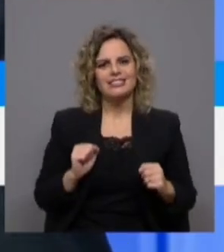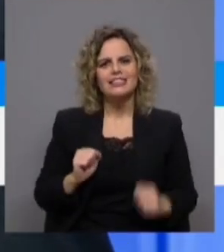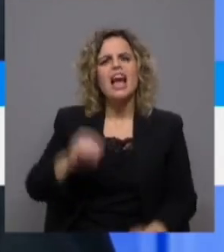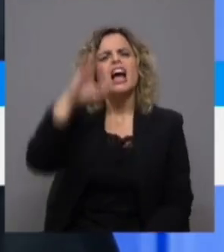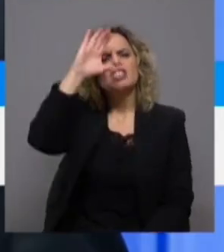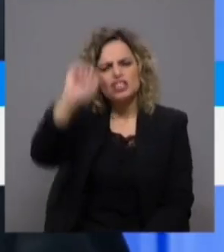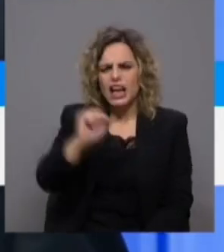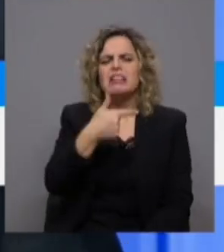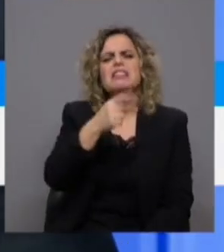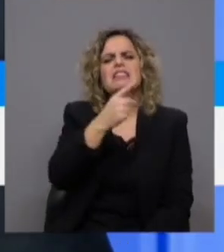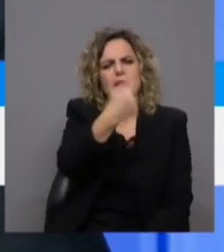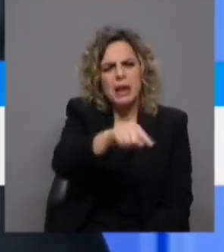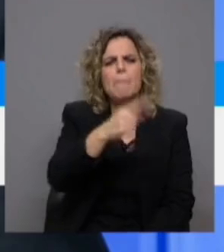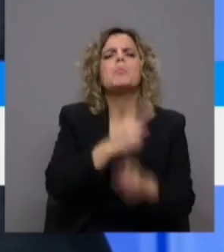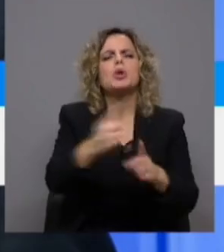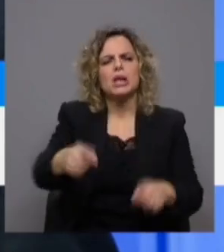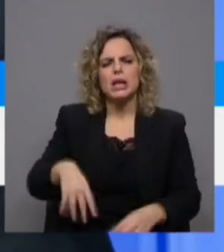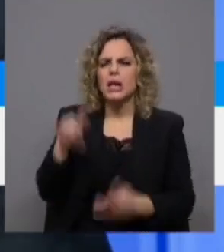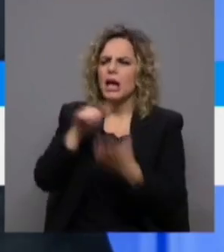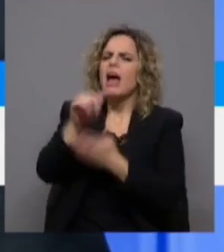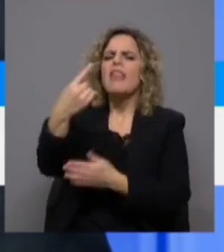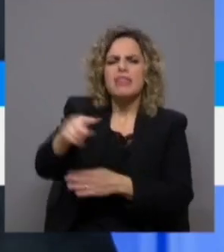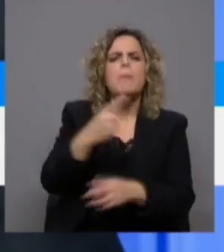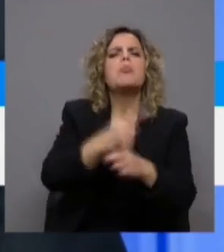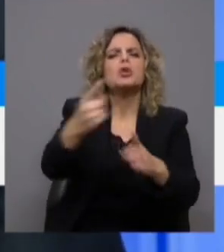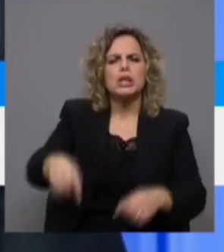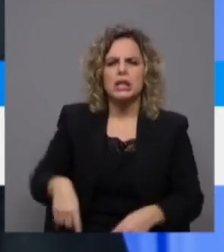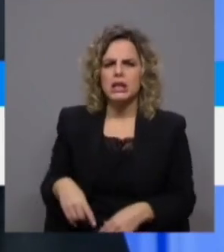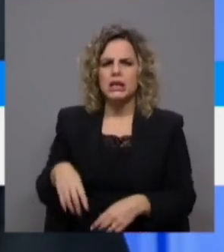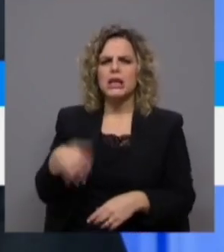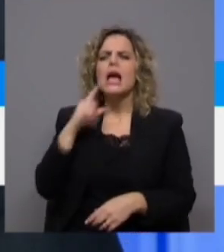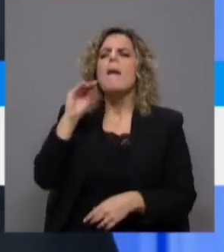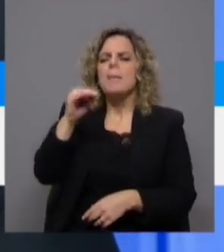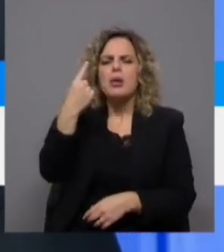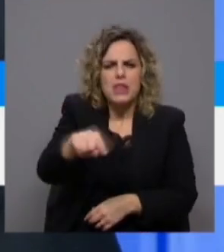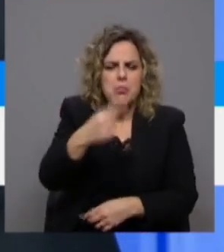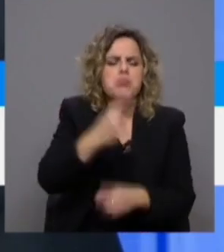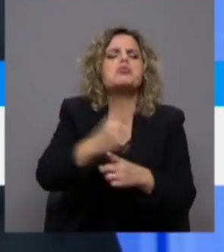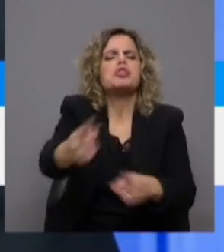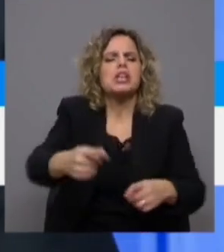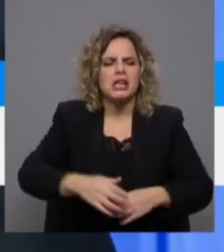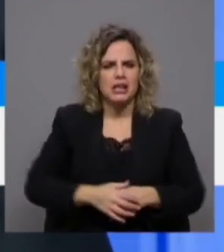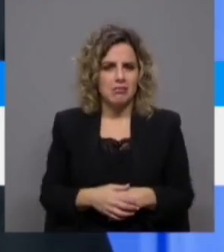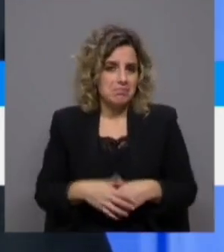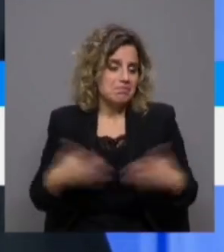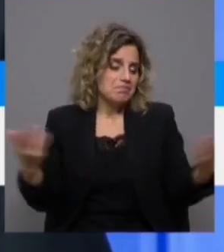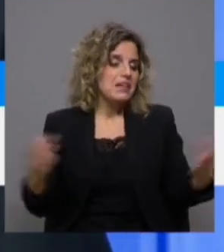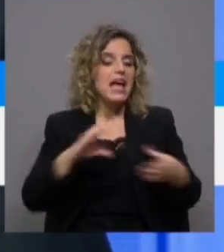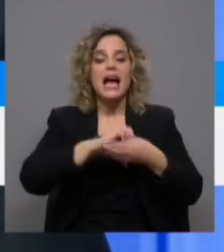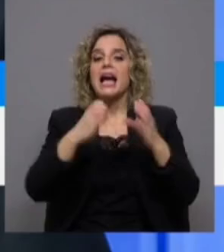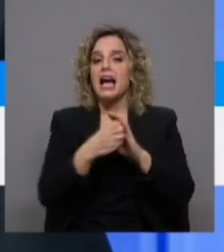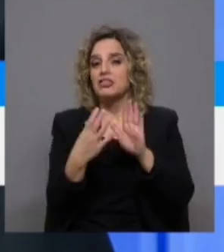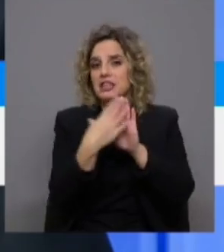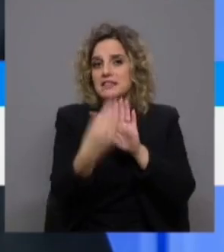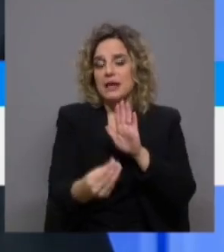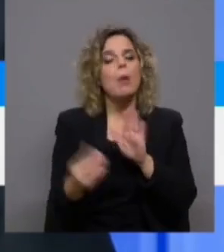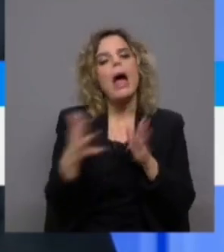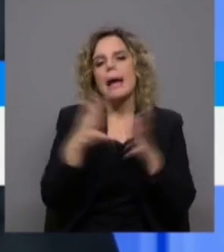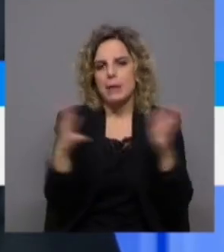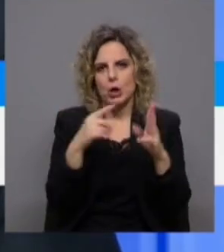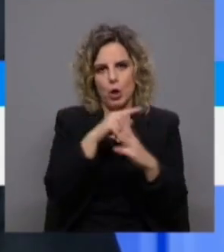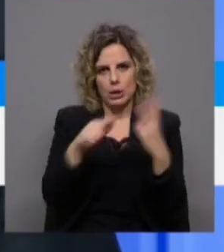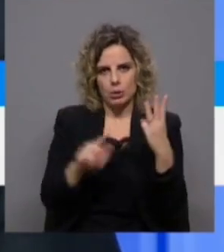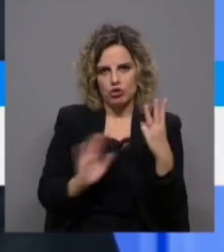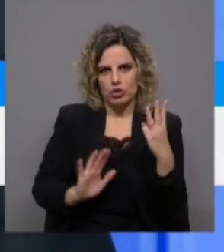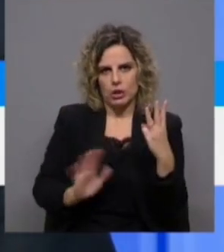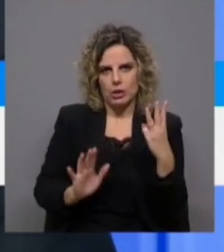a ter uma televisão porque é contestada a ter uma companheira foi postada a ter um banco É Caixa geral depósitos Um Bom exemplo e é provavelmente a maior destas Três empresas que